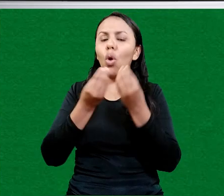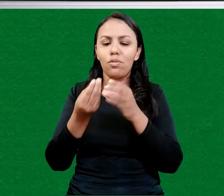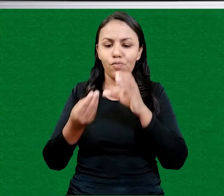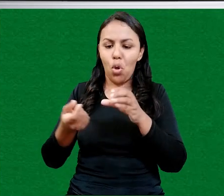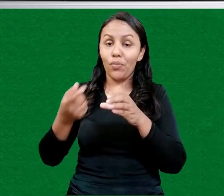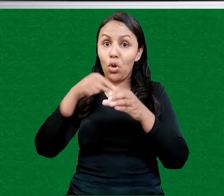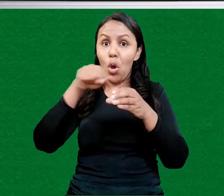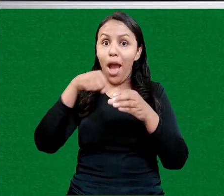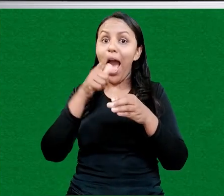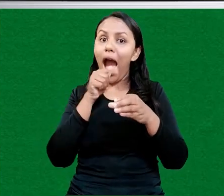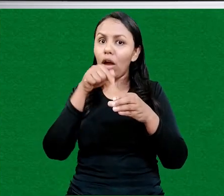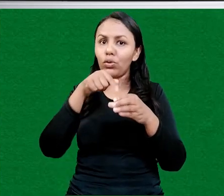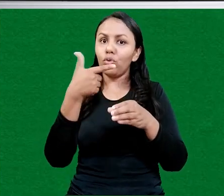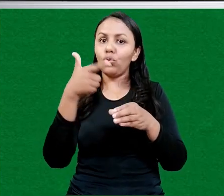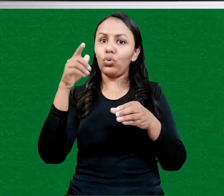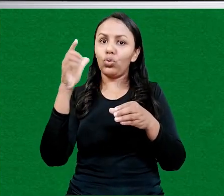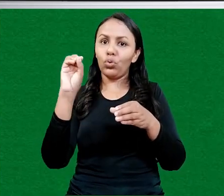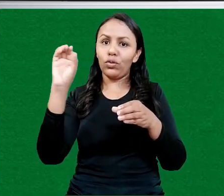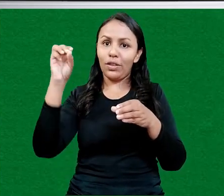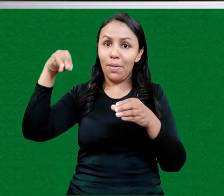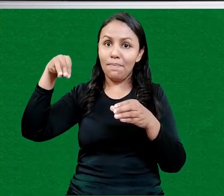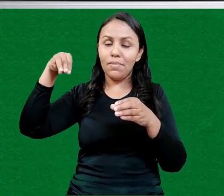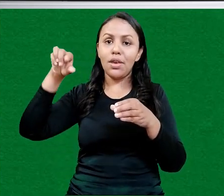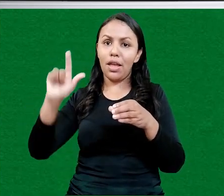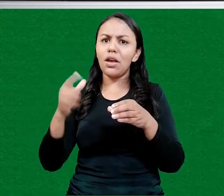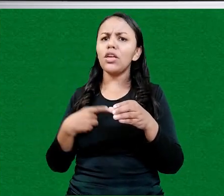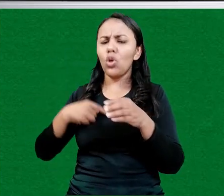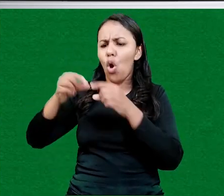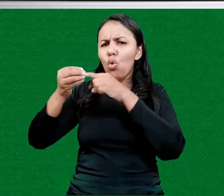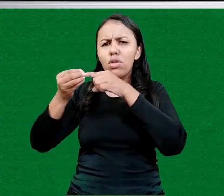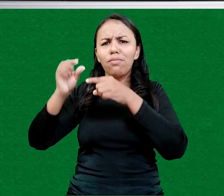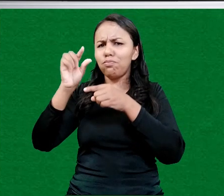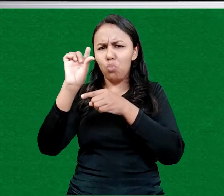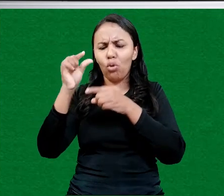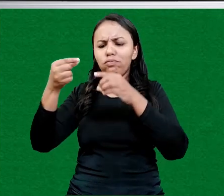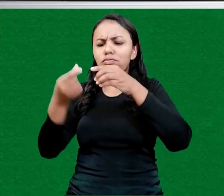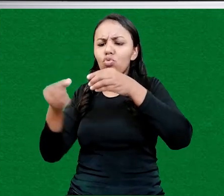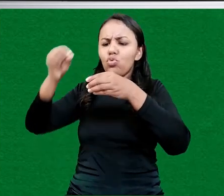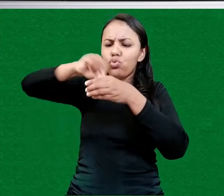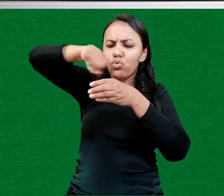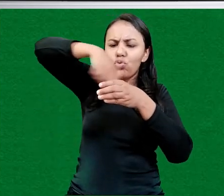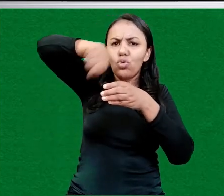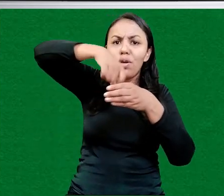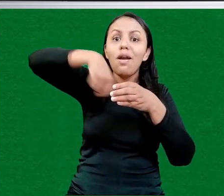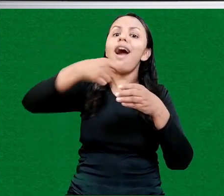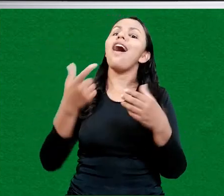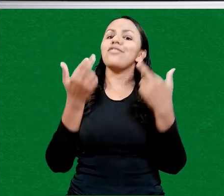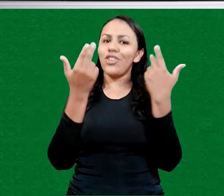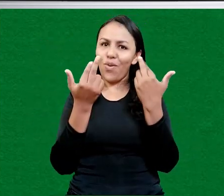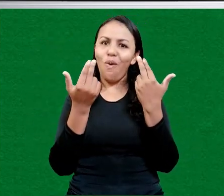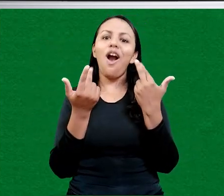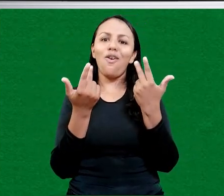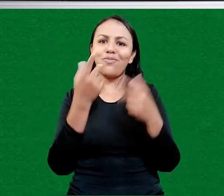em 200 ml de água, você coloca uma colher rasa de maisena. E a maisena ela faz a mesma curva glicêmica